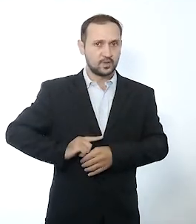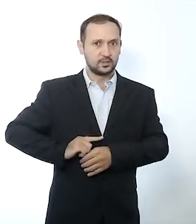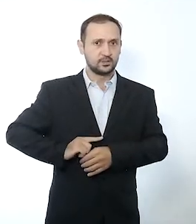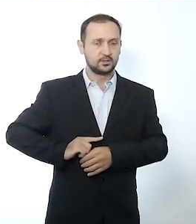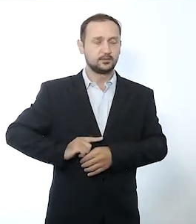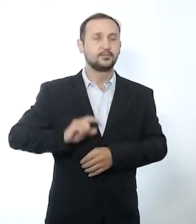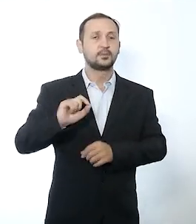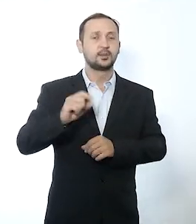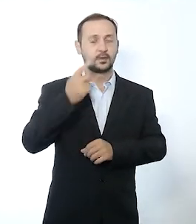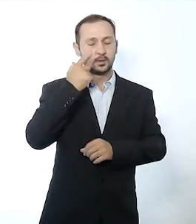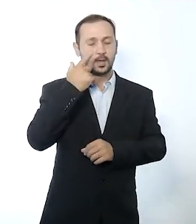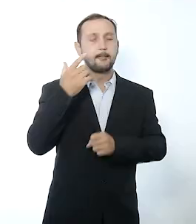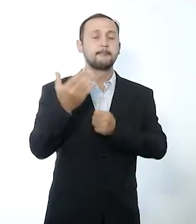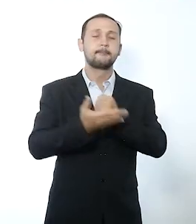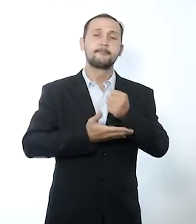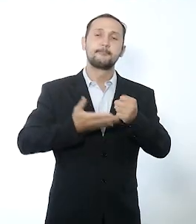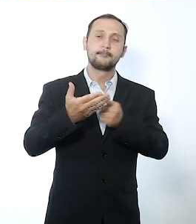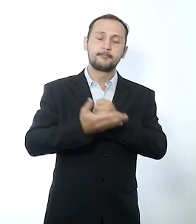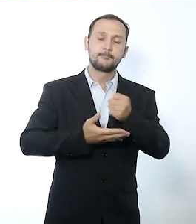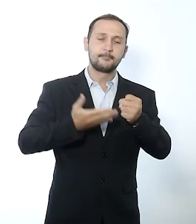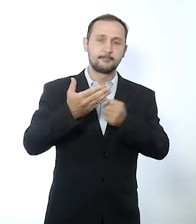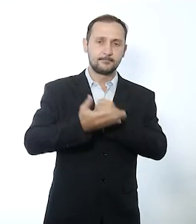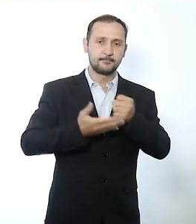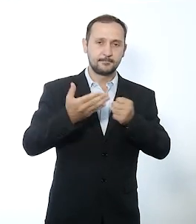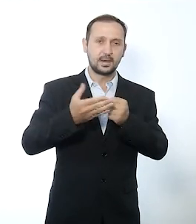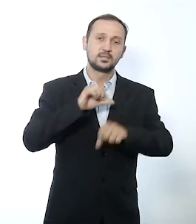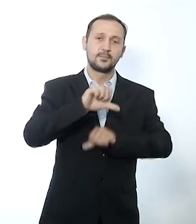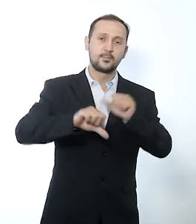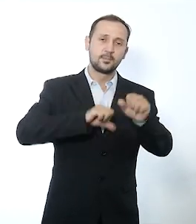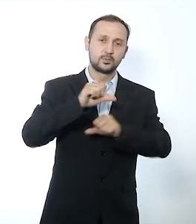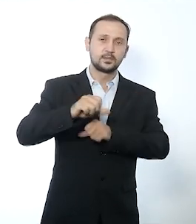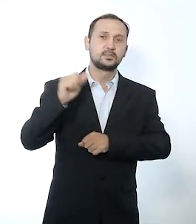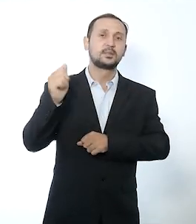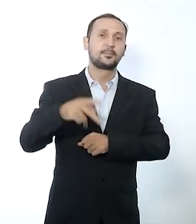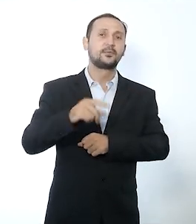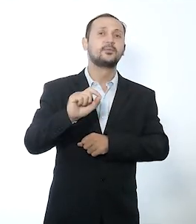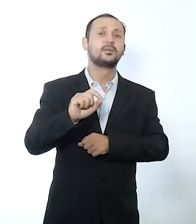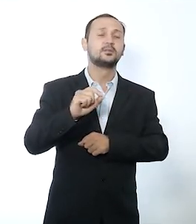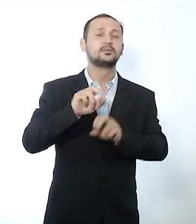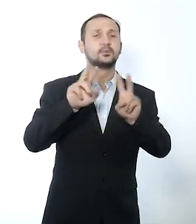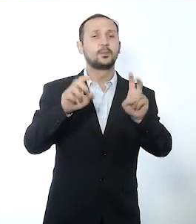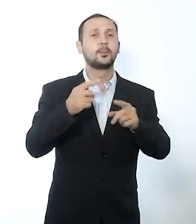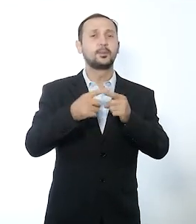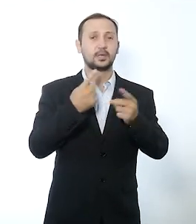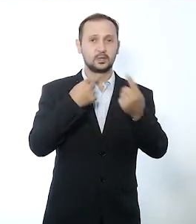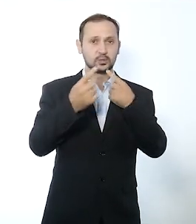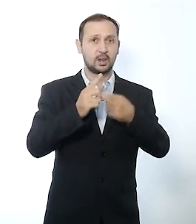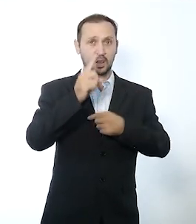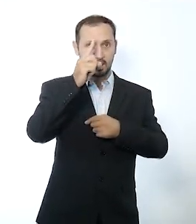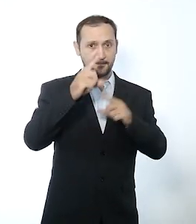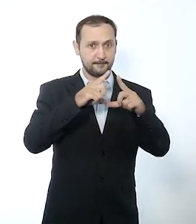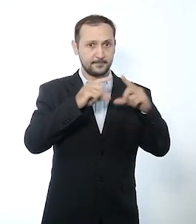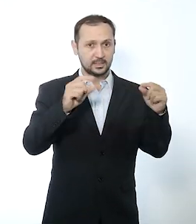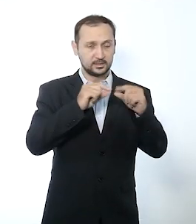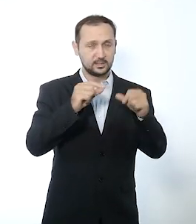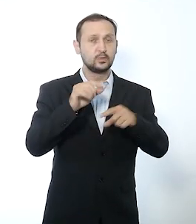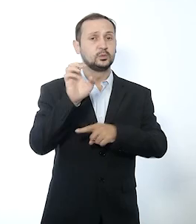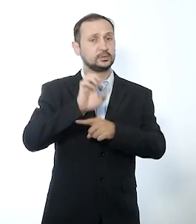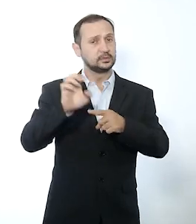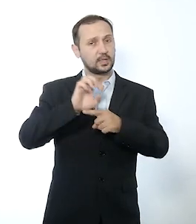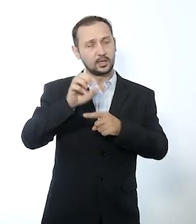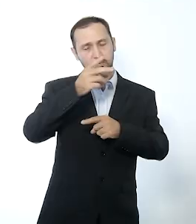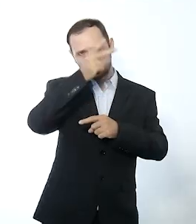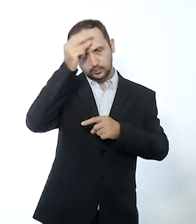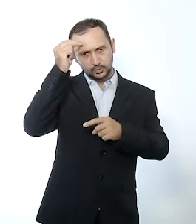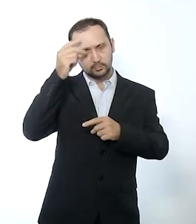que se baseou na reforma da Previdência, aprovada e promulgada pelo Congresso Nacional. A medida foi tomada porque, na discussão em Brasília, estados e municípios